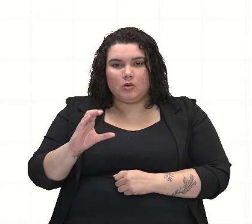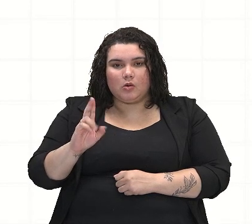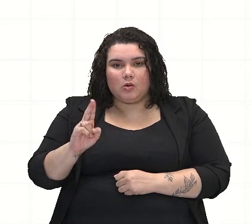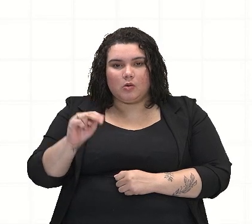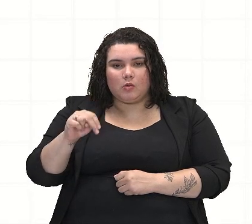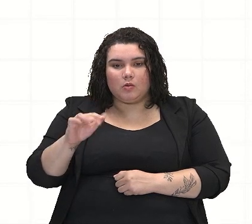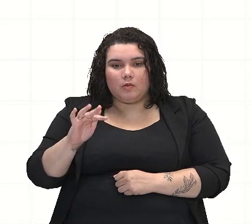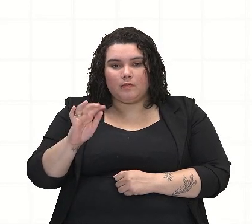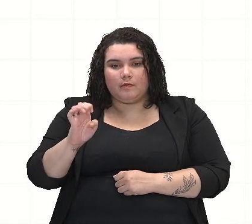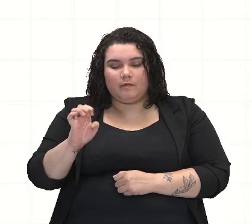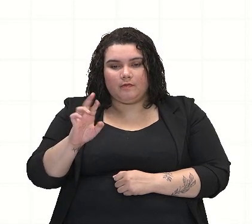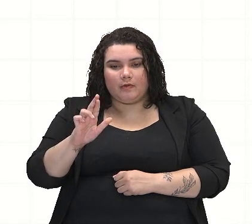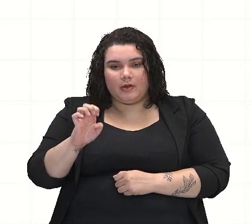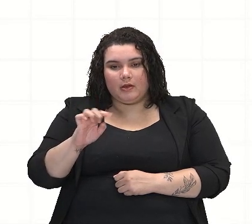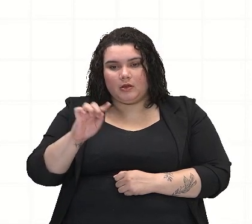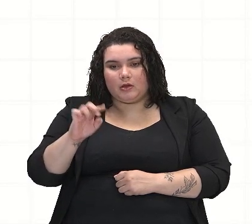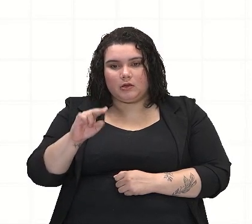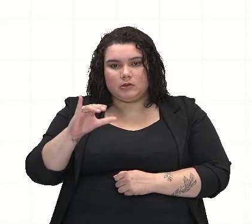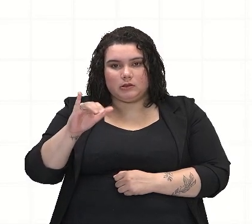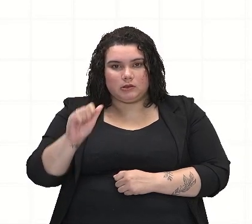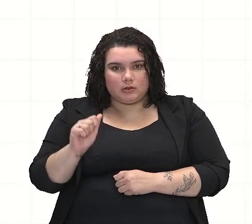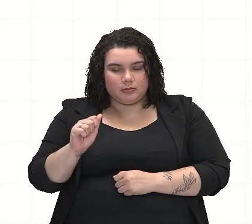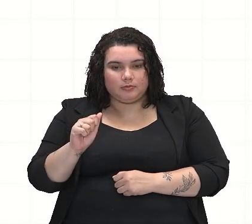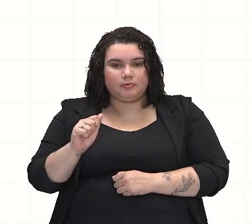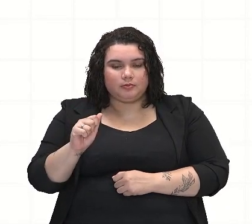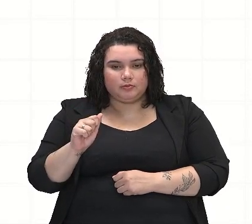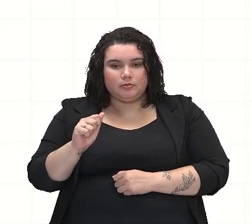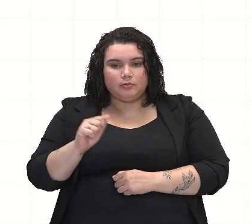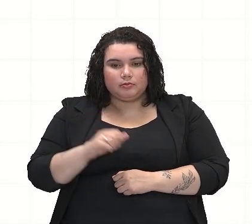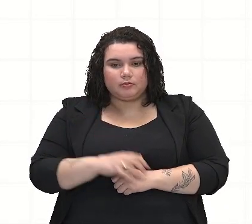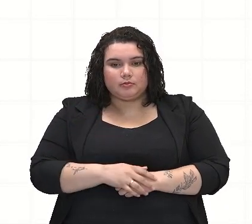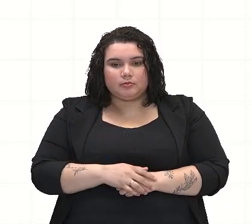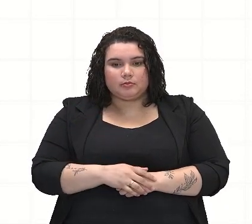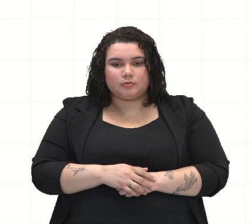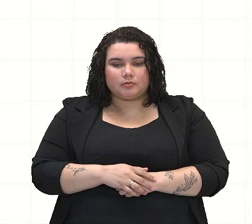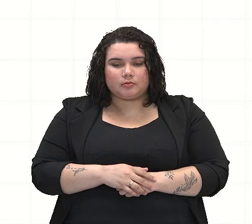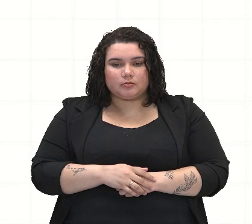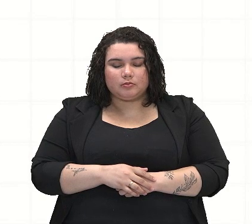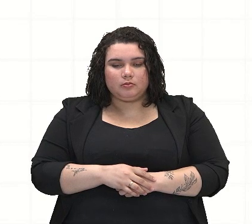com a ponta seca agora em P, tá?